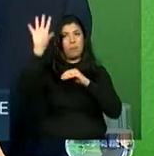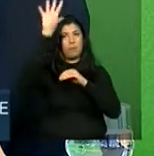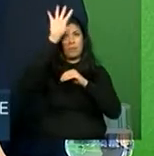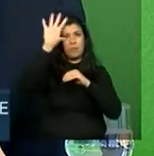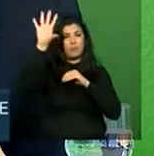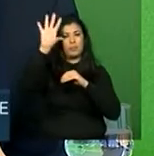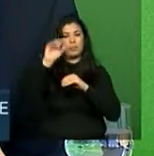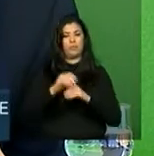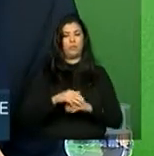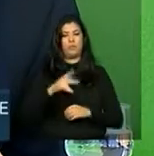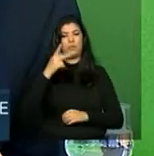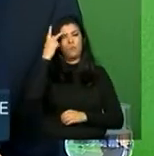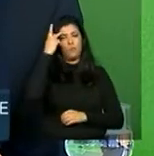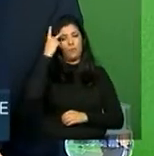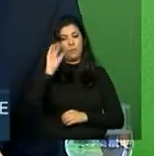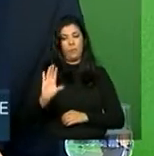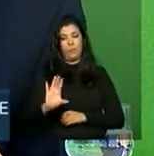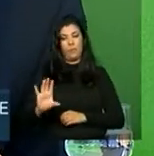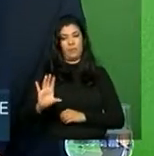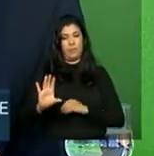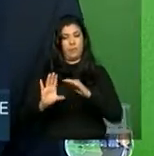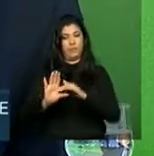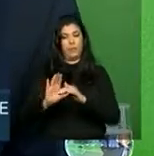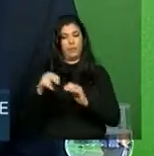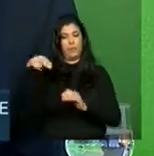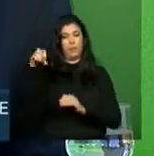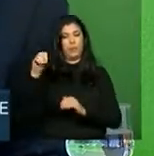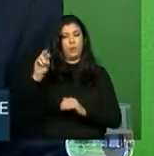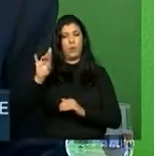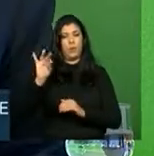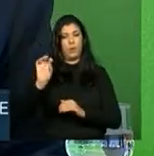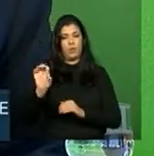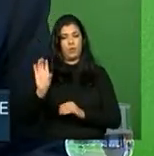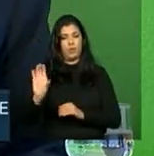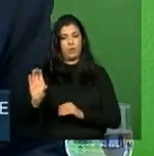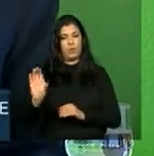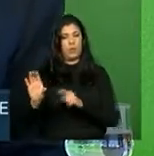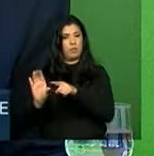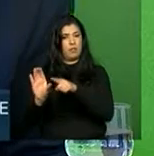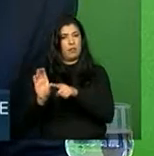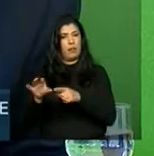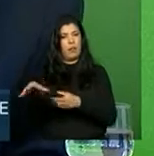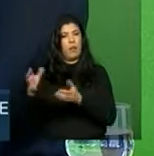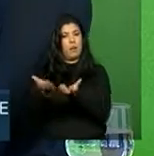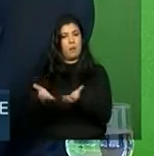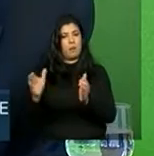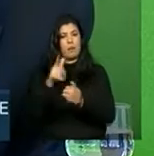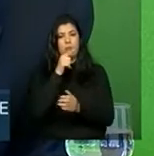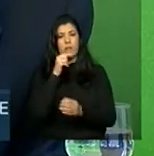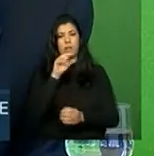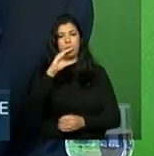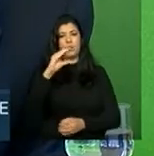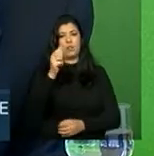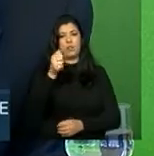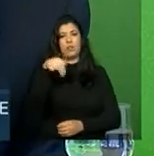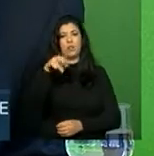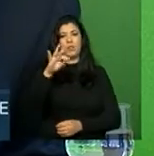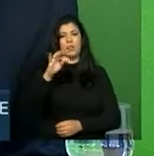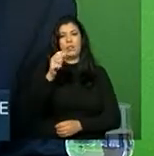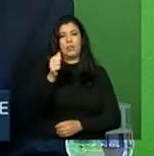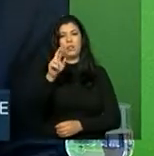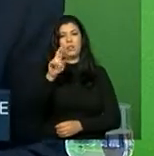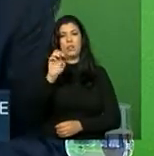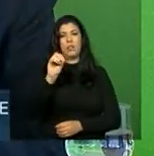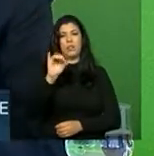o noroeste o Noroeste do Estado de São Paulo que aonde está o Cantareira o sul de Minas Gerais